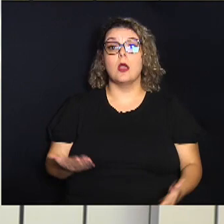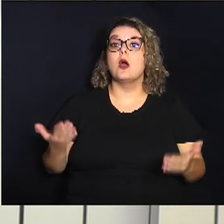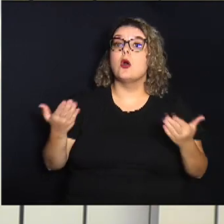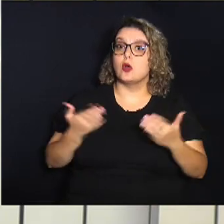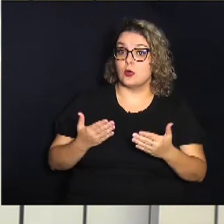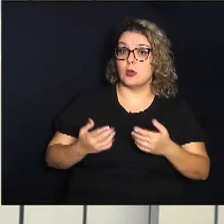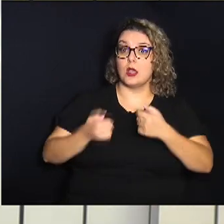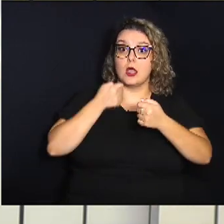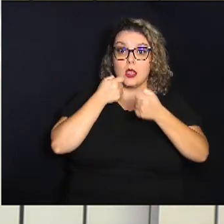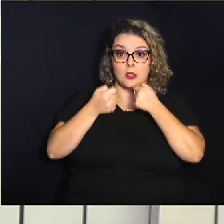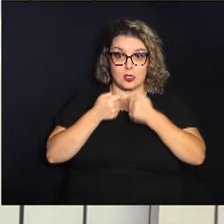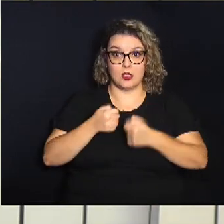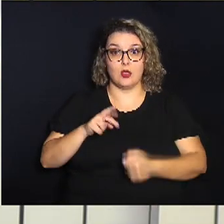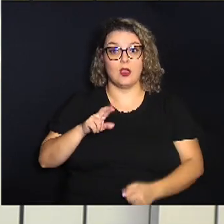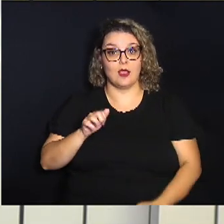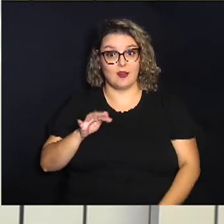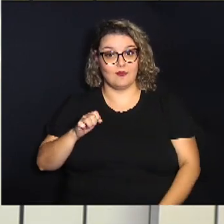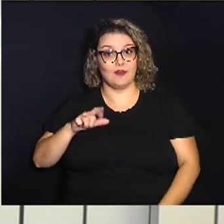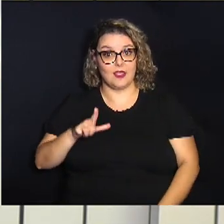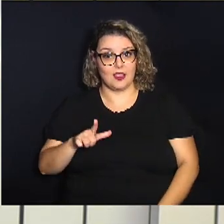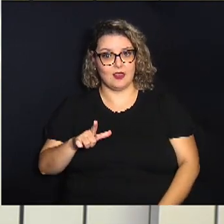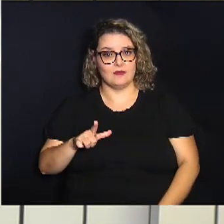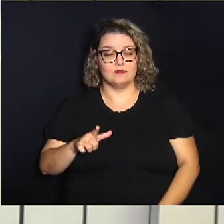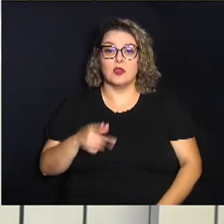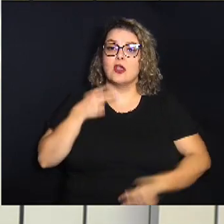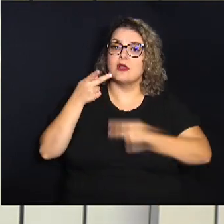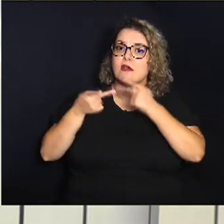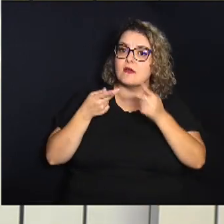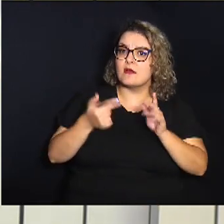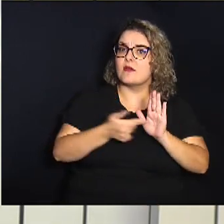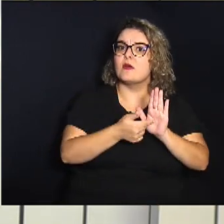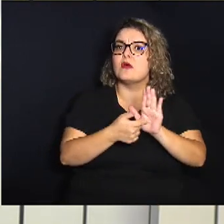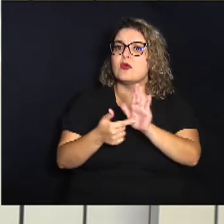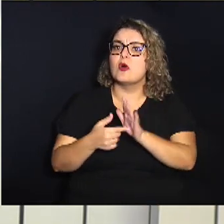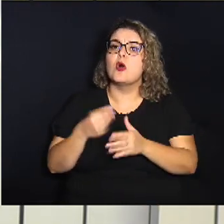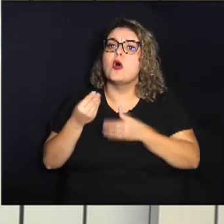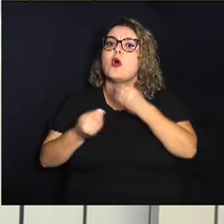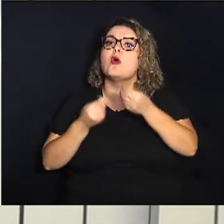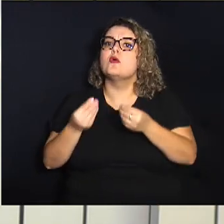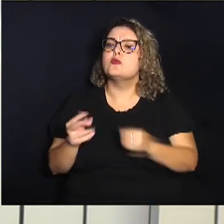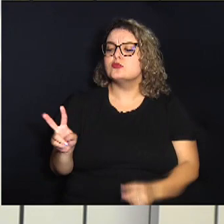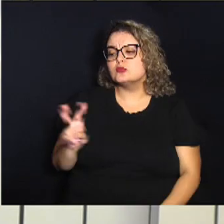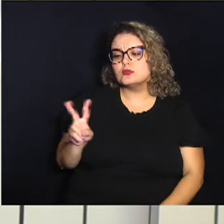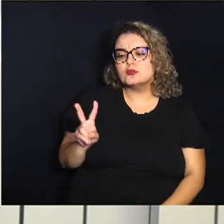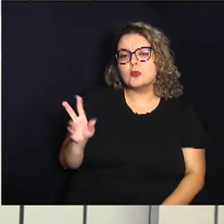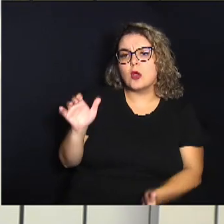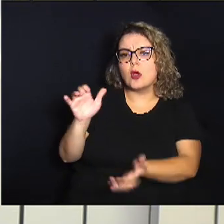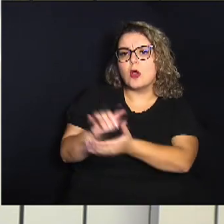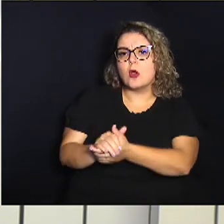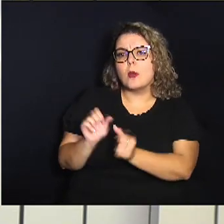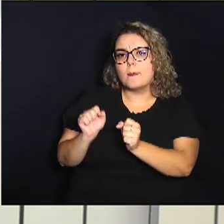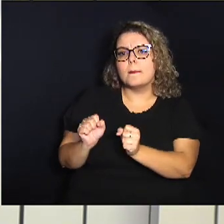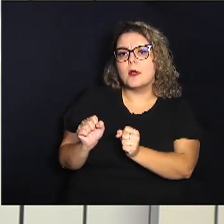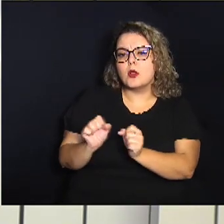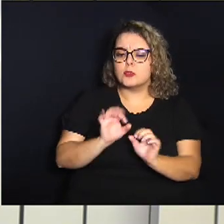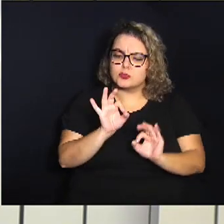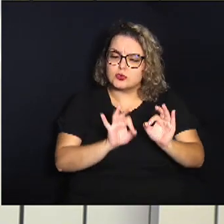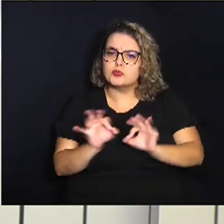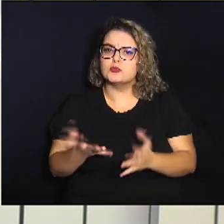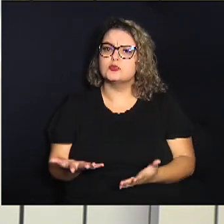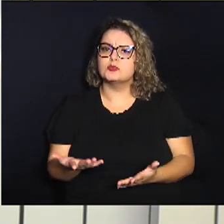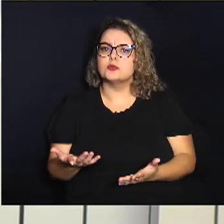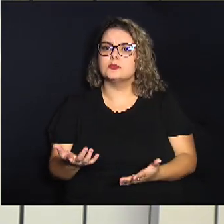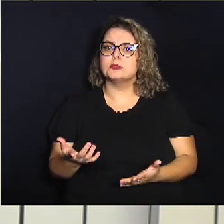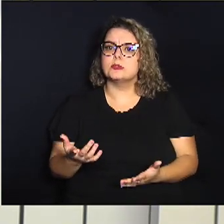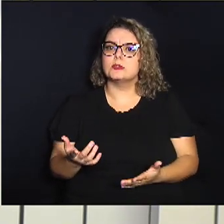com o repórter Rafael Turati que vai nos mostrar como os casais podem se organizar sem